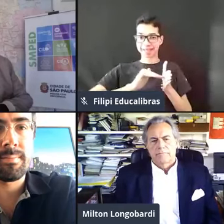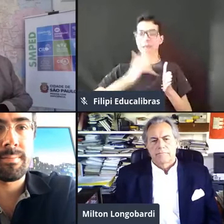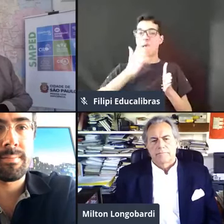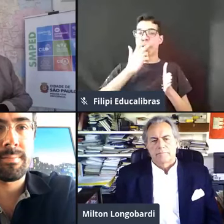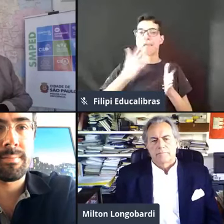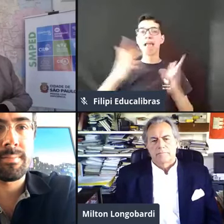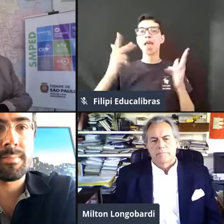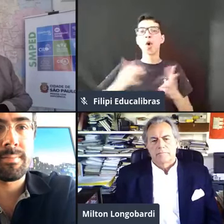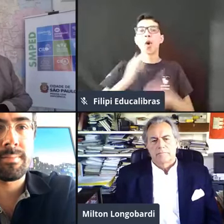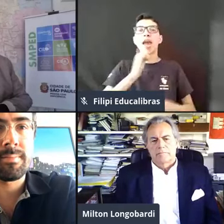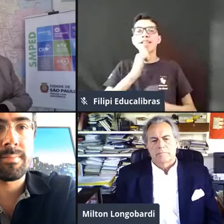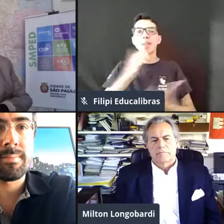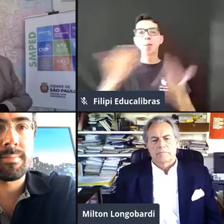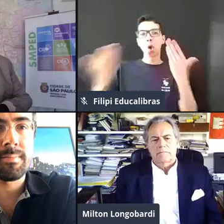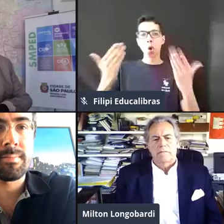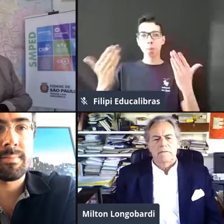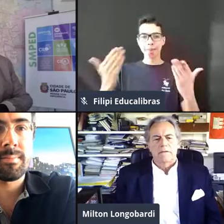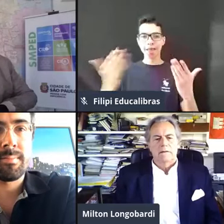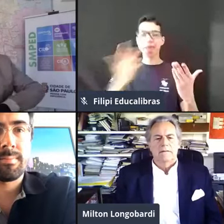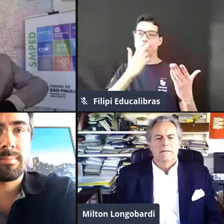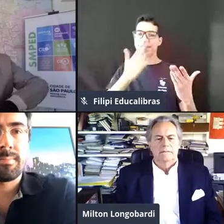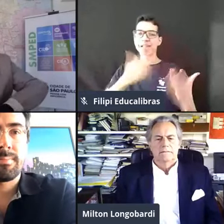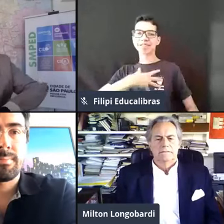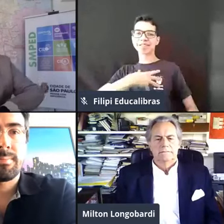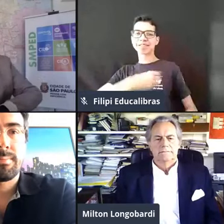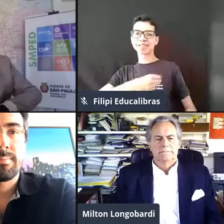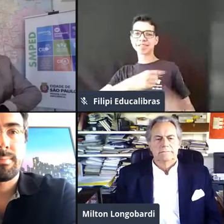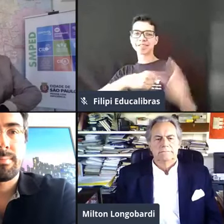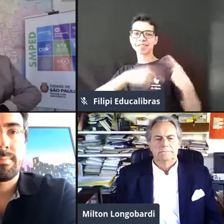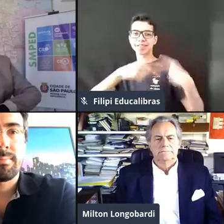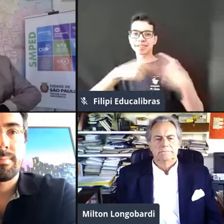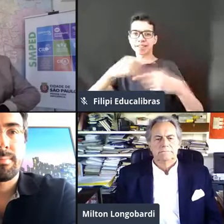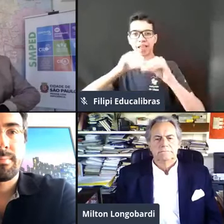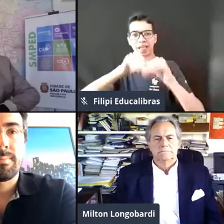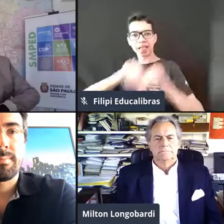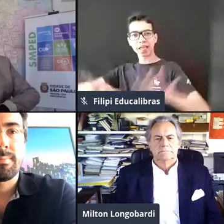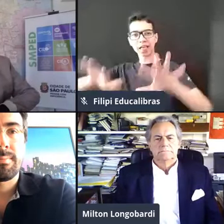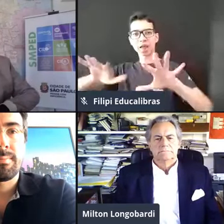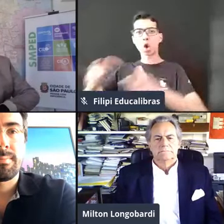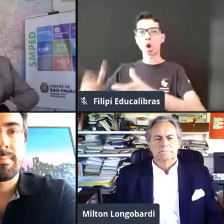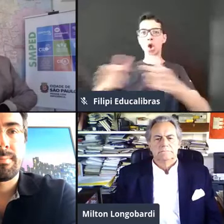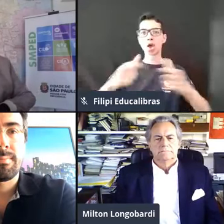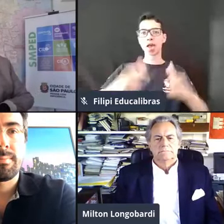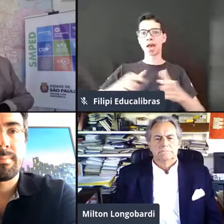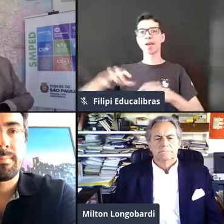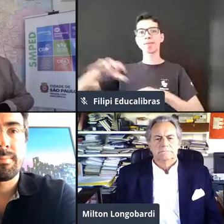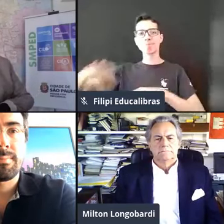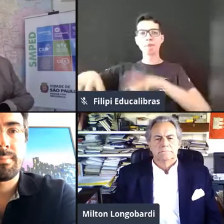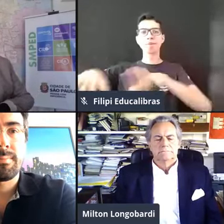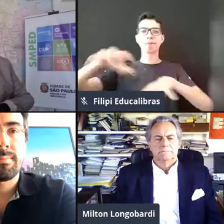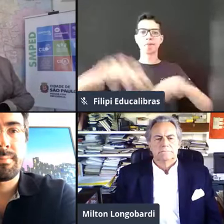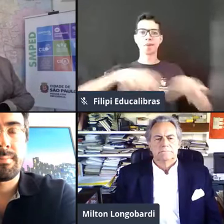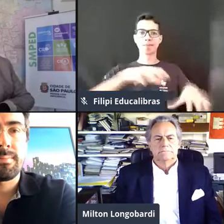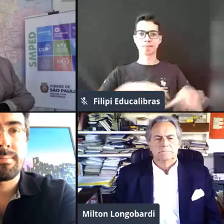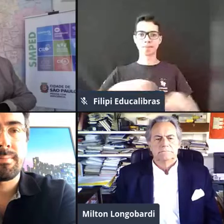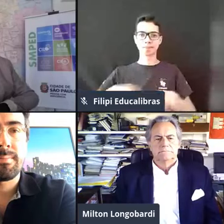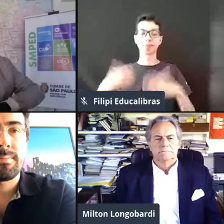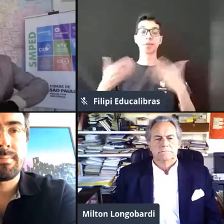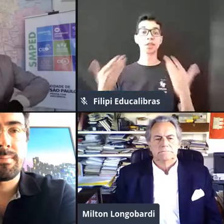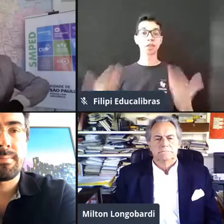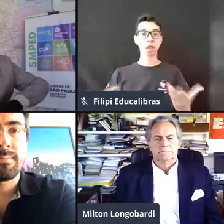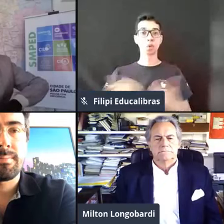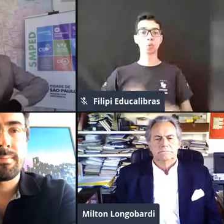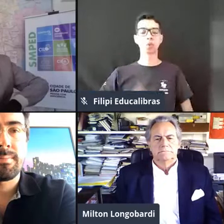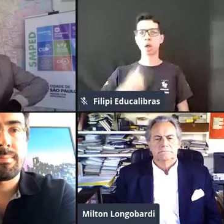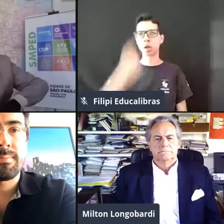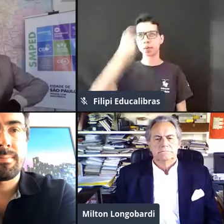gente, né, eu me vi nessa situação, né, de comemorar os 15 anos e pensei, bom, a gente tem que fazer uma